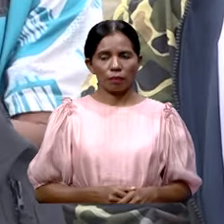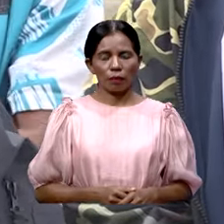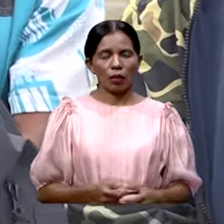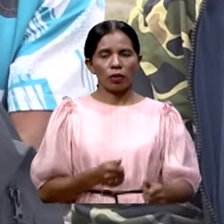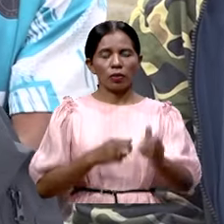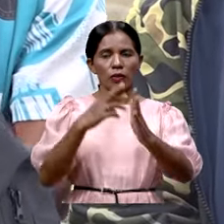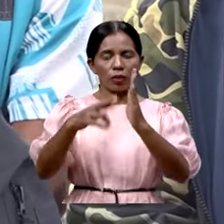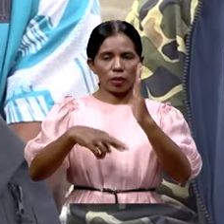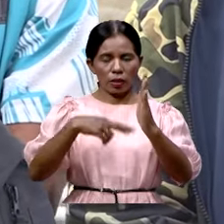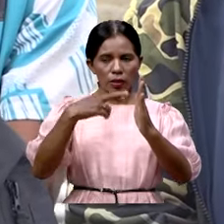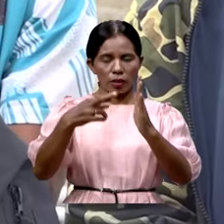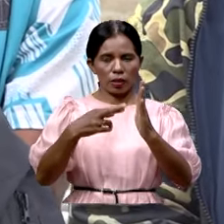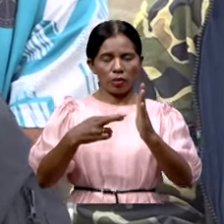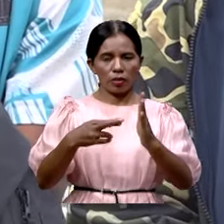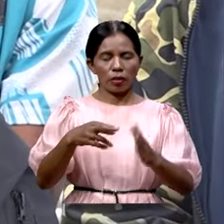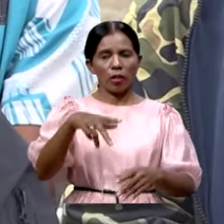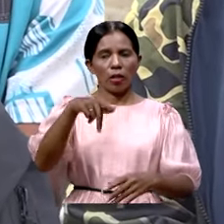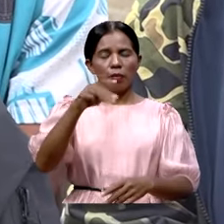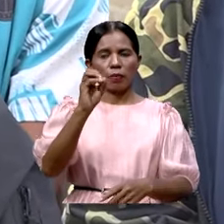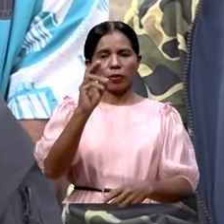Regulamento, regras, aprovisionamento nebe ia.